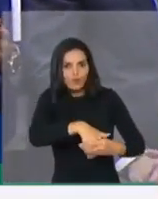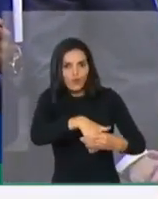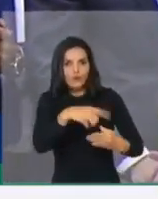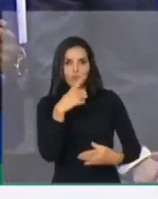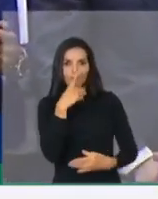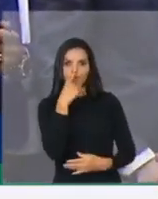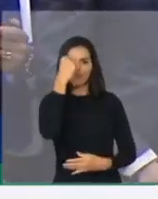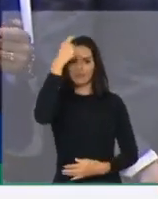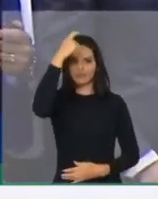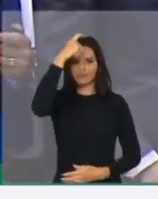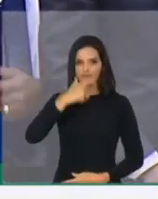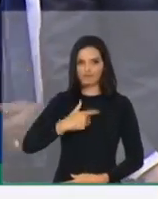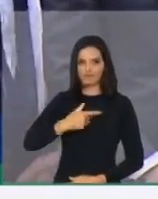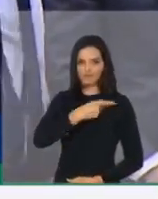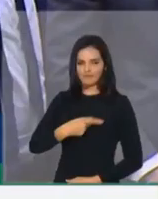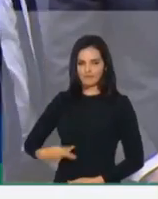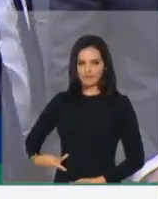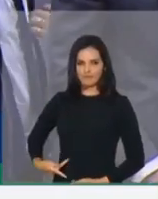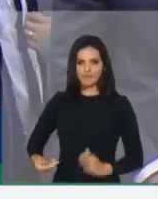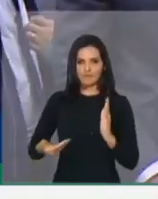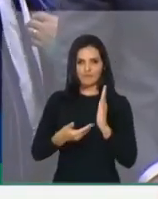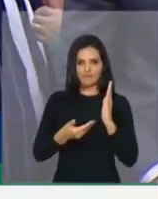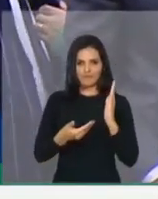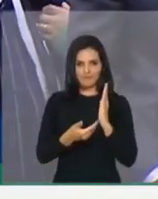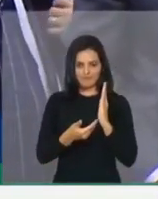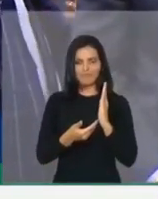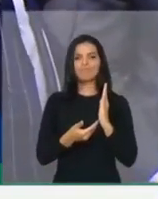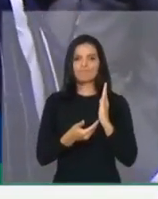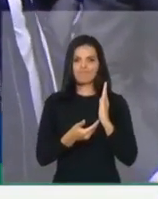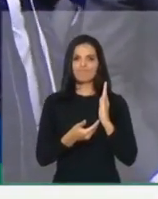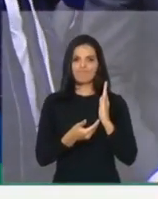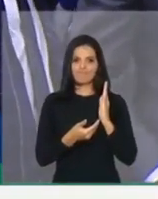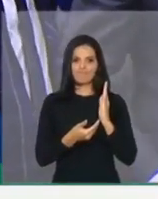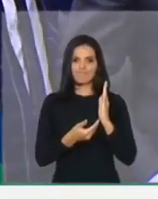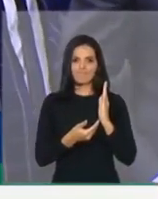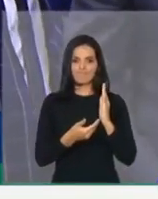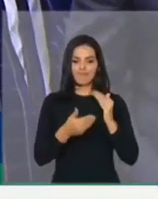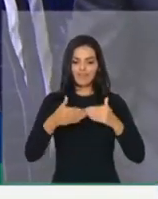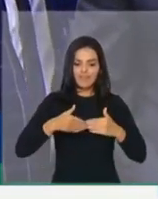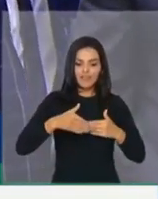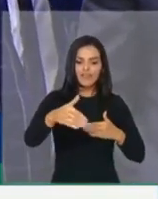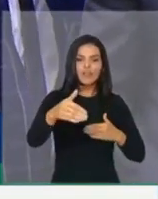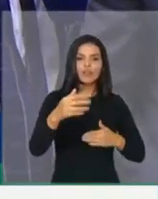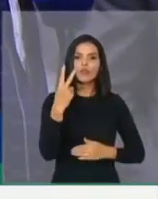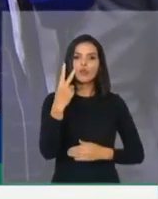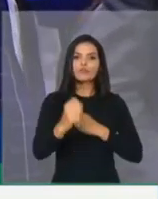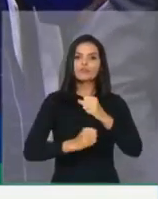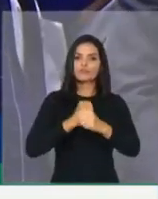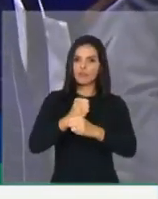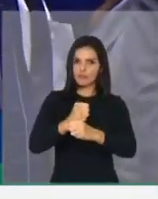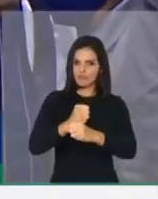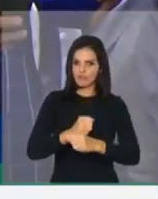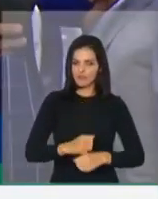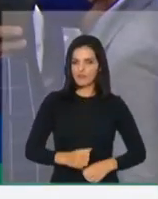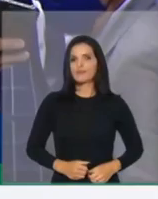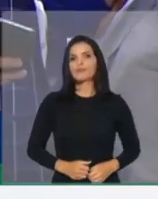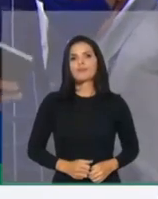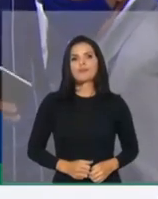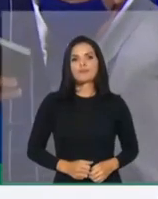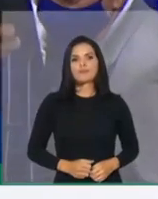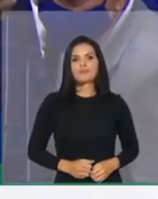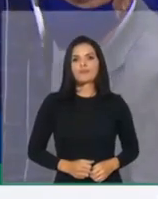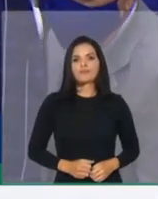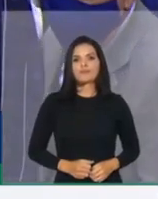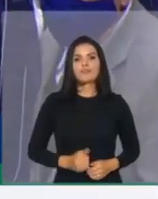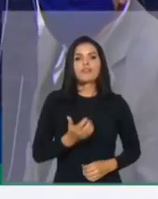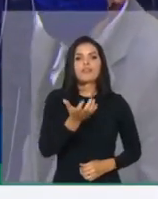delegar ao me elegerem para presidir esta Casa pelos próximos 2 anos. Quero,